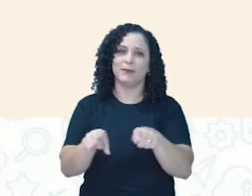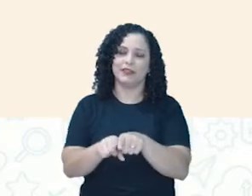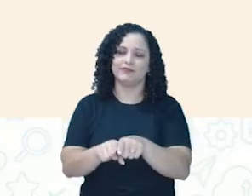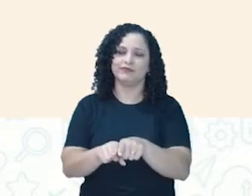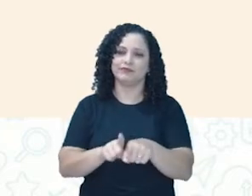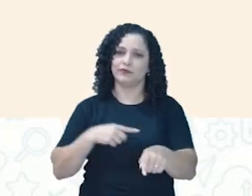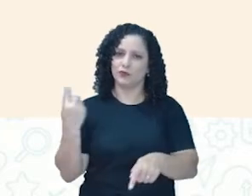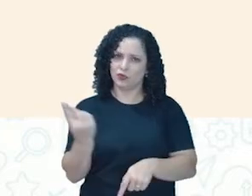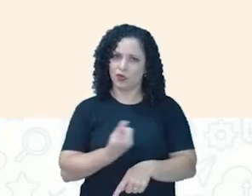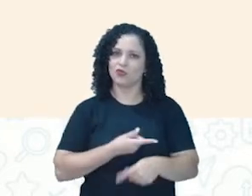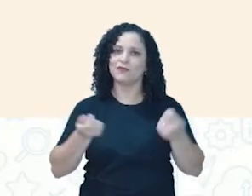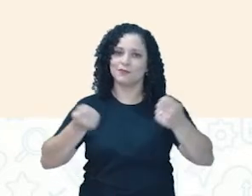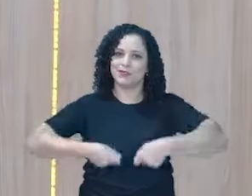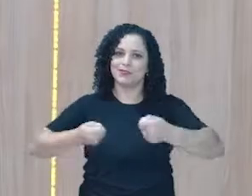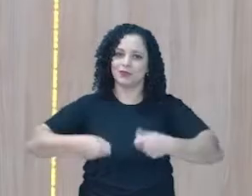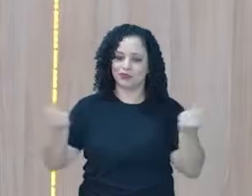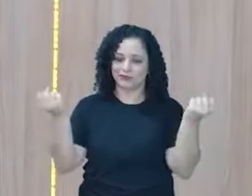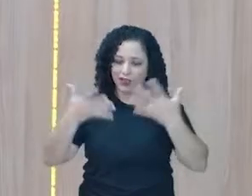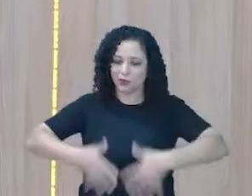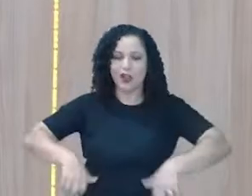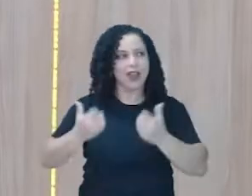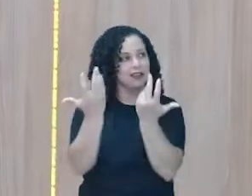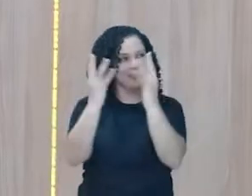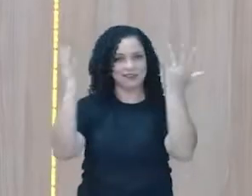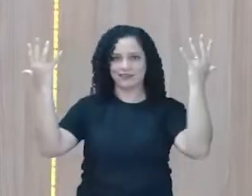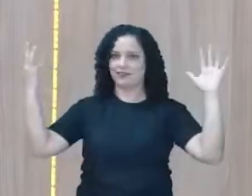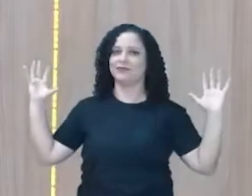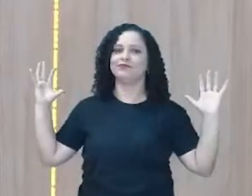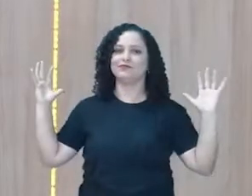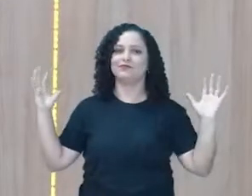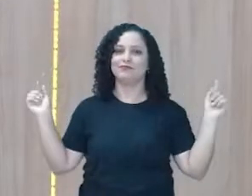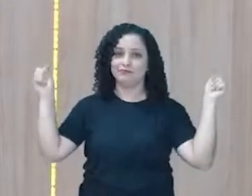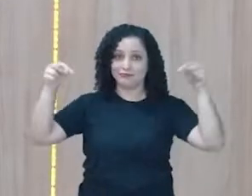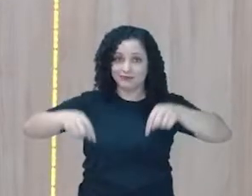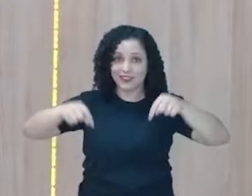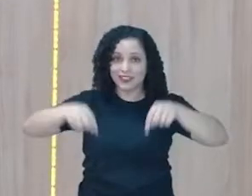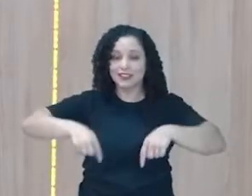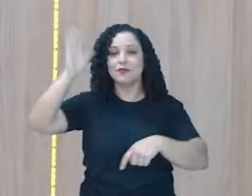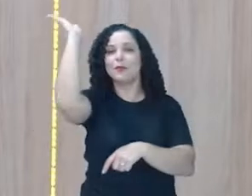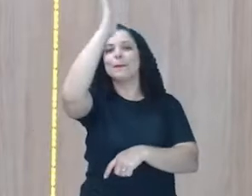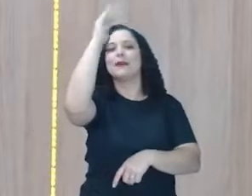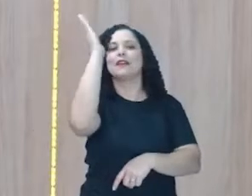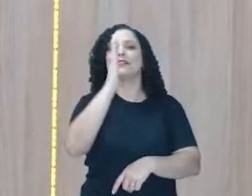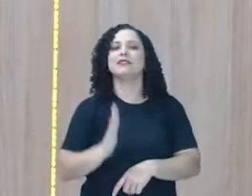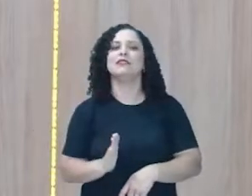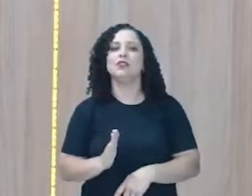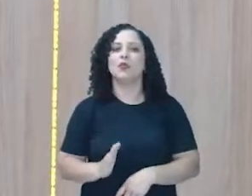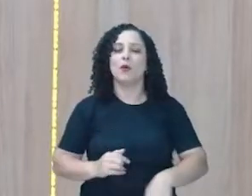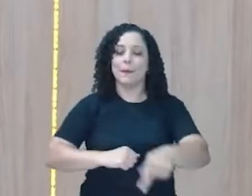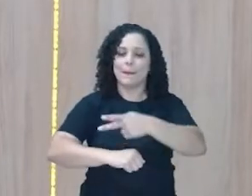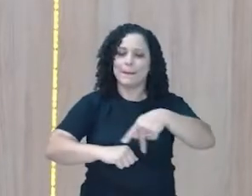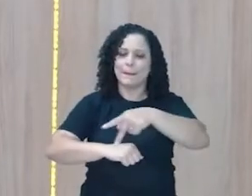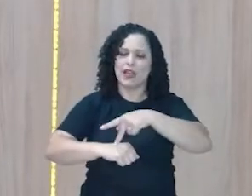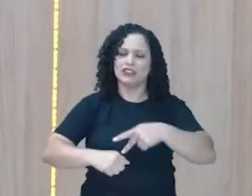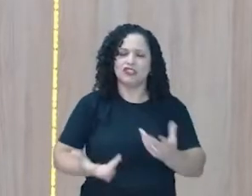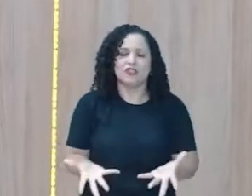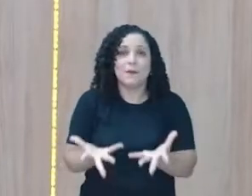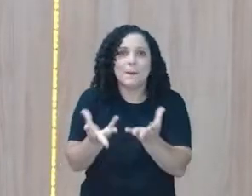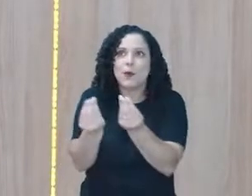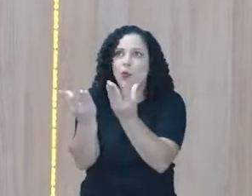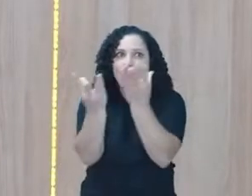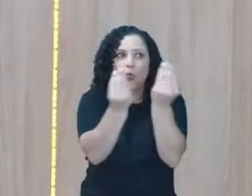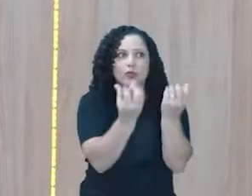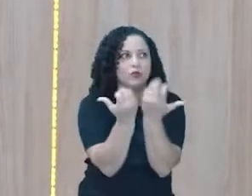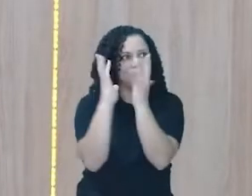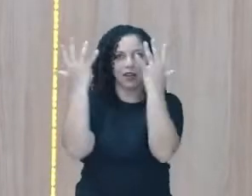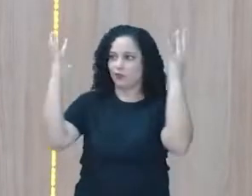gente precisa dos nossos recursos naturais. A gente, por exemplo, o Brasil é um país rico em recursos naturais,